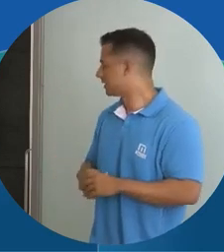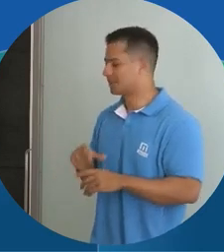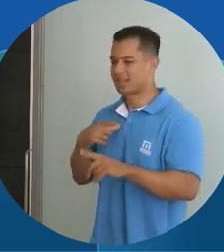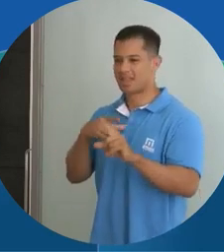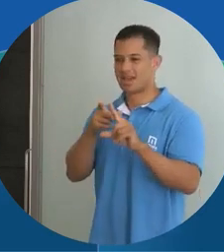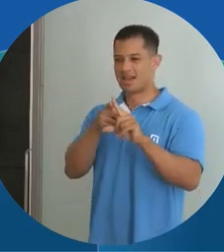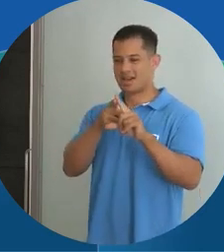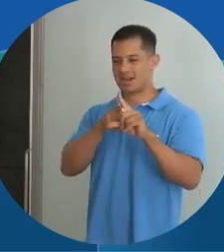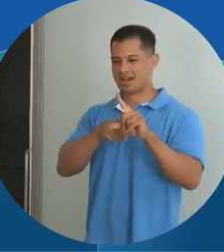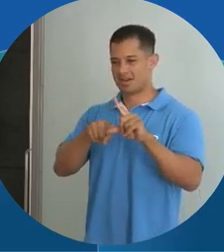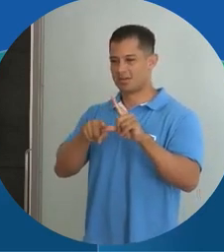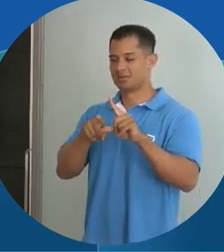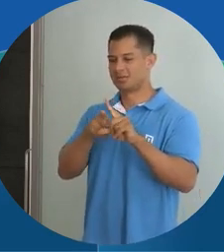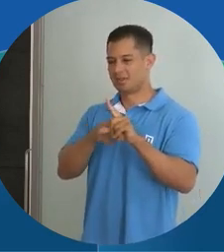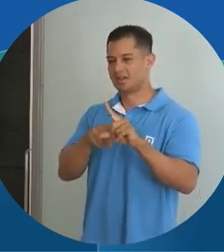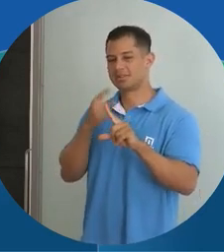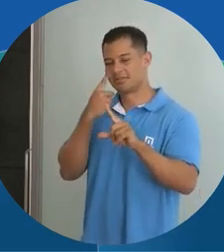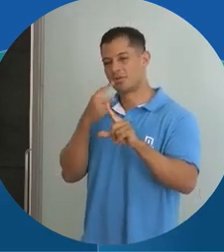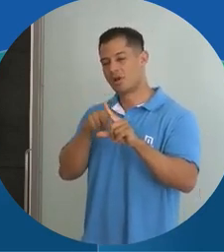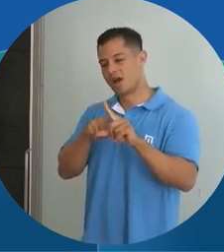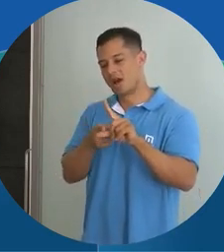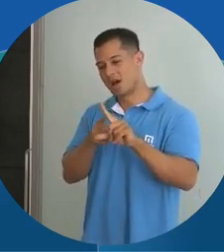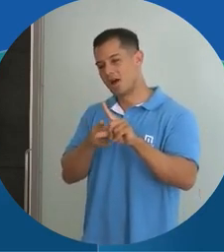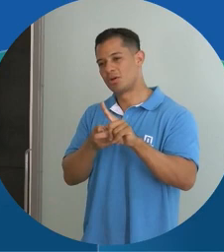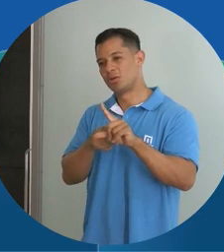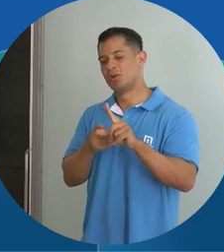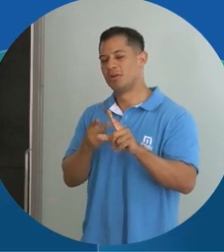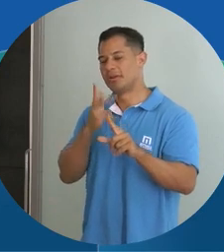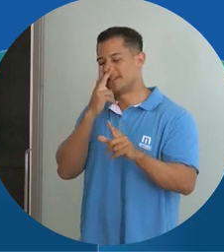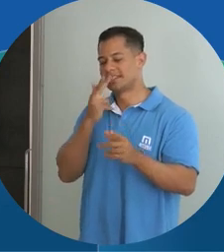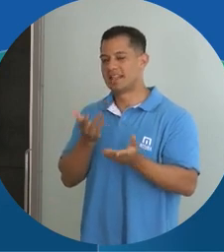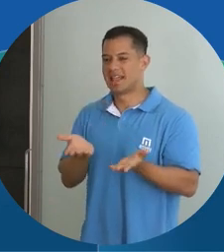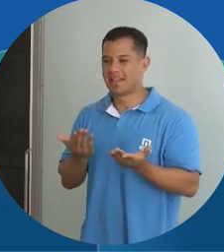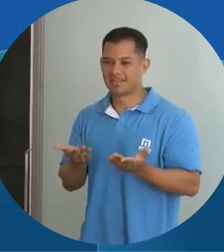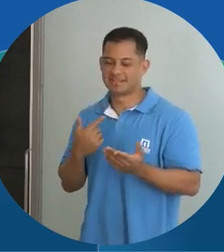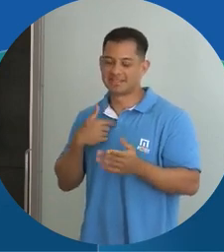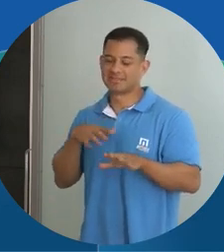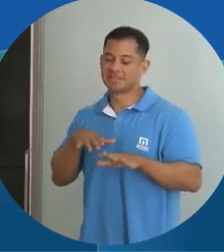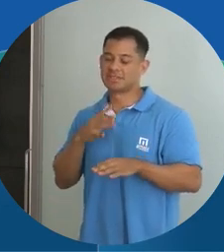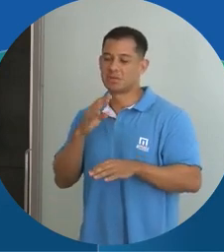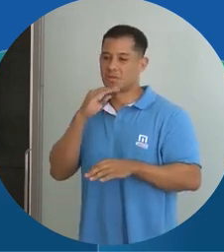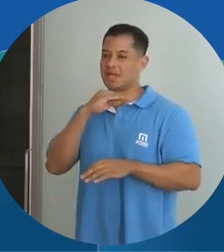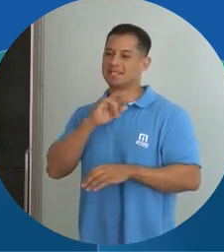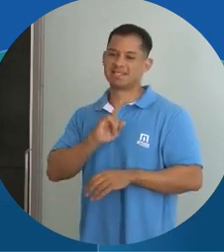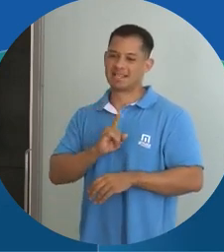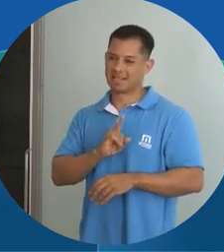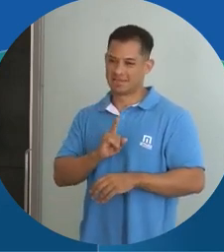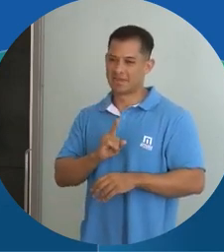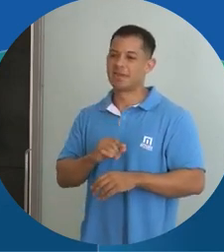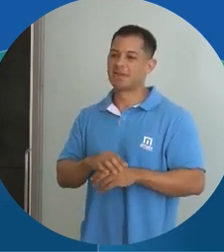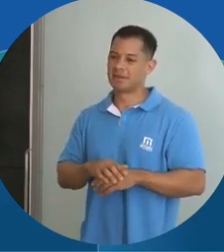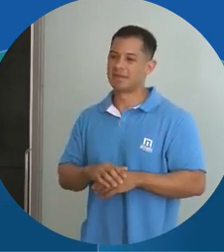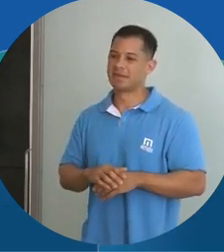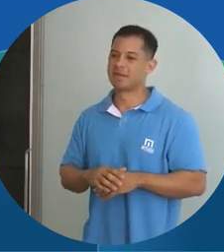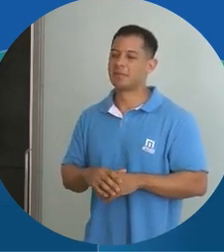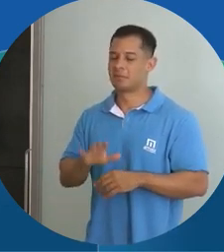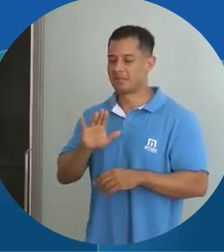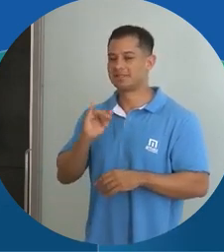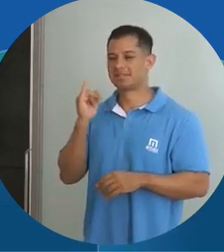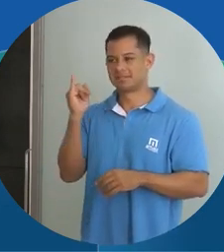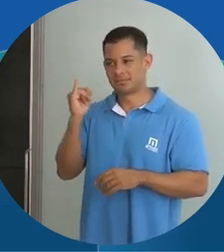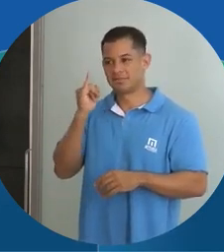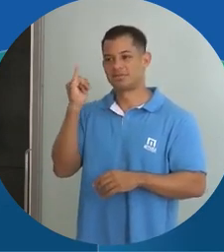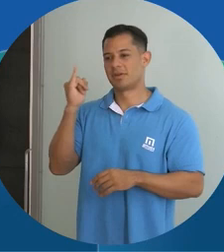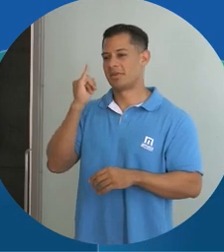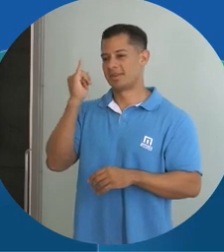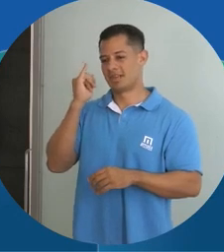que ela forma, né? São ângulos leves às vezes, então às vezes a olho nu a gente nem percebe, mas isso é fundamental aí